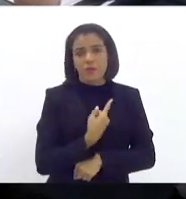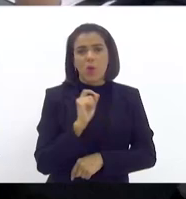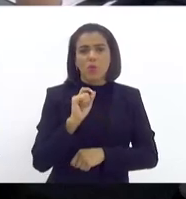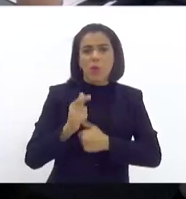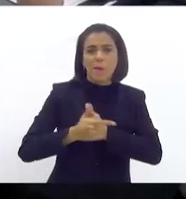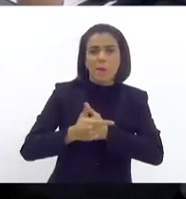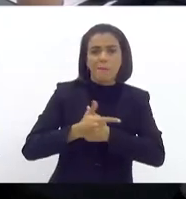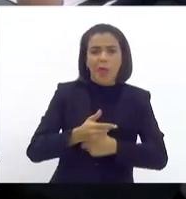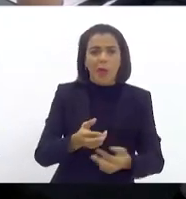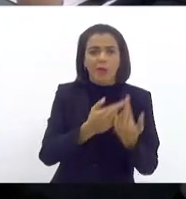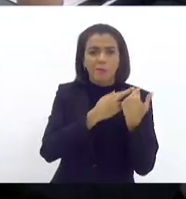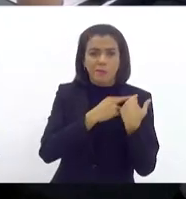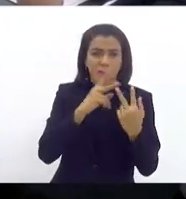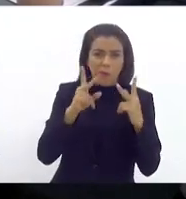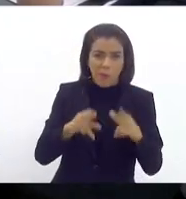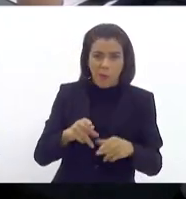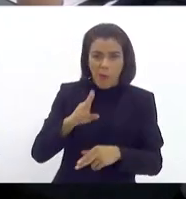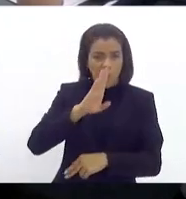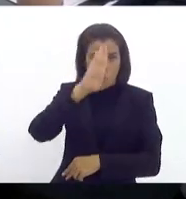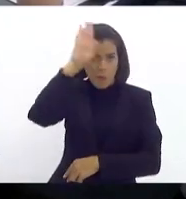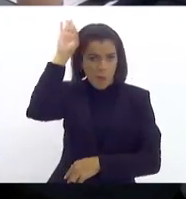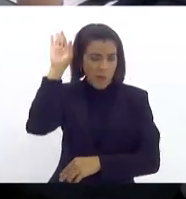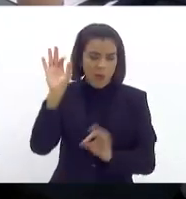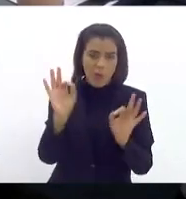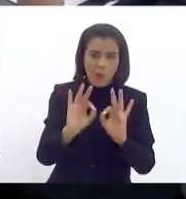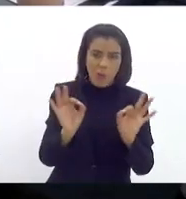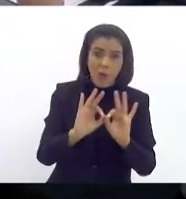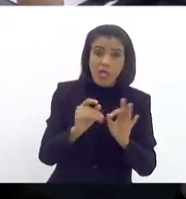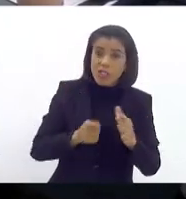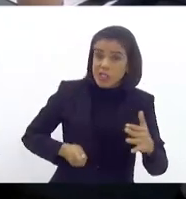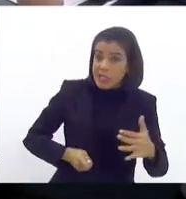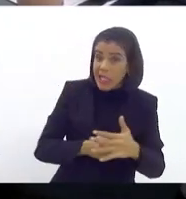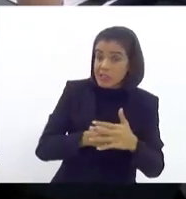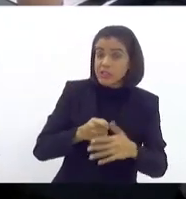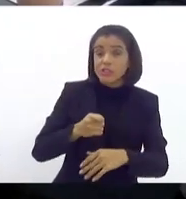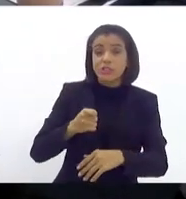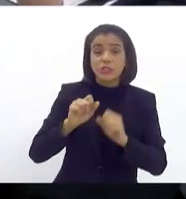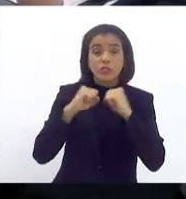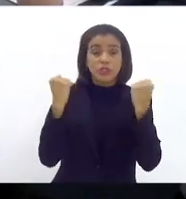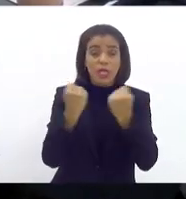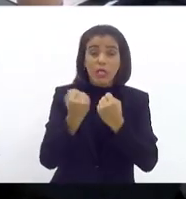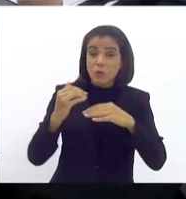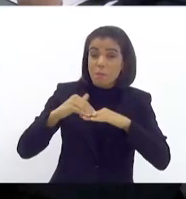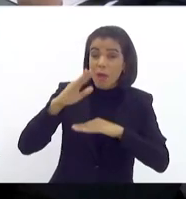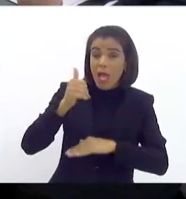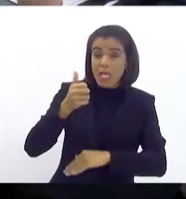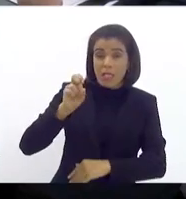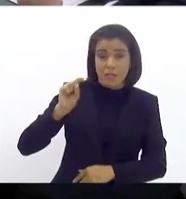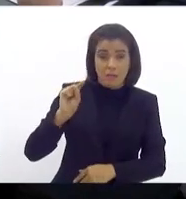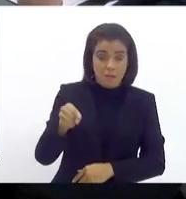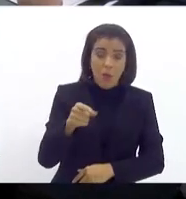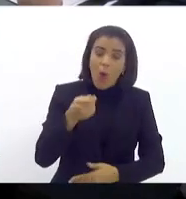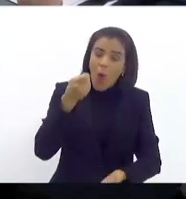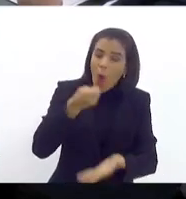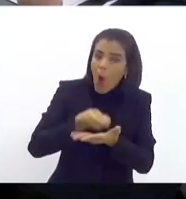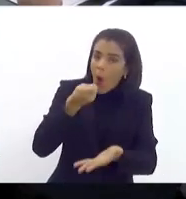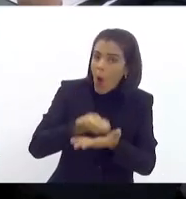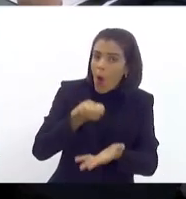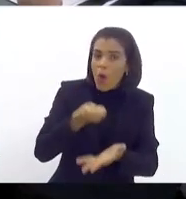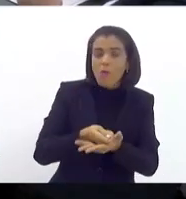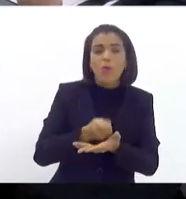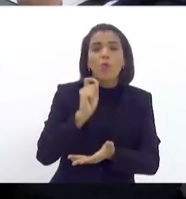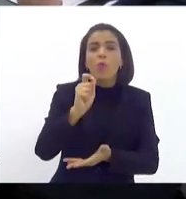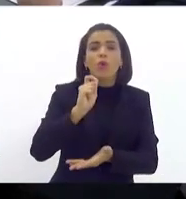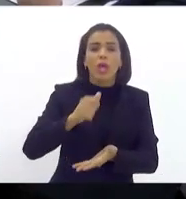do Corpo Bombeiro. Nós estamos exigindo que estádio com mais de 15 mil tenha obrigatoriamente a